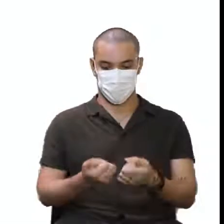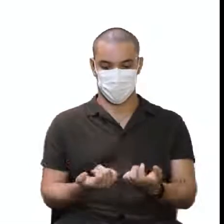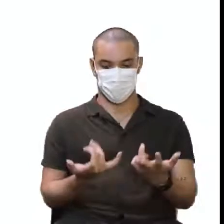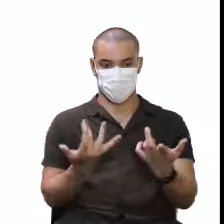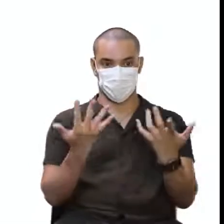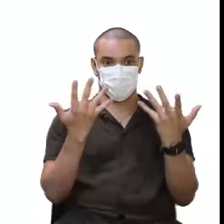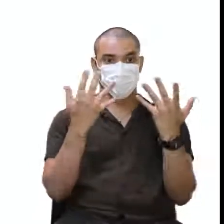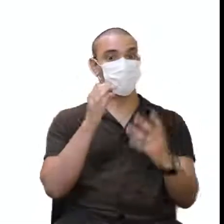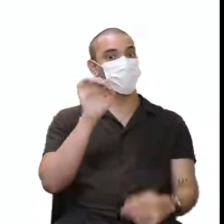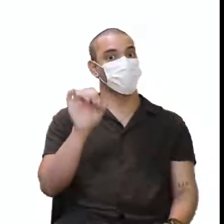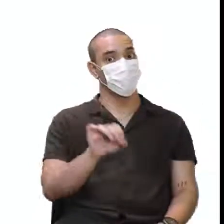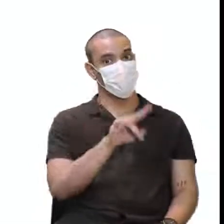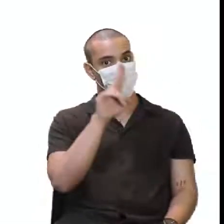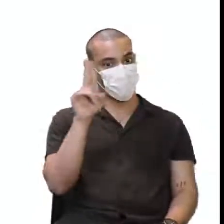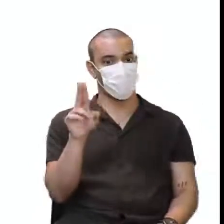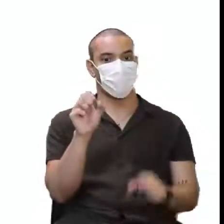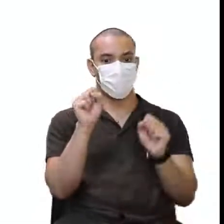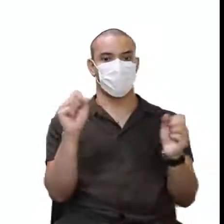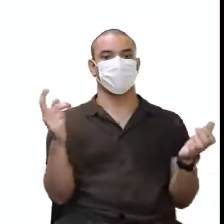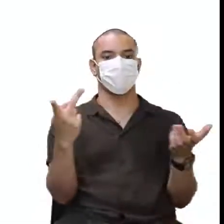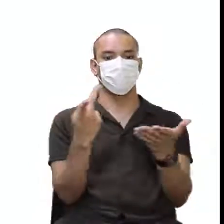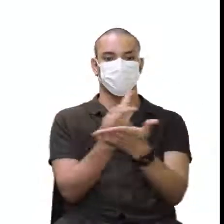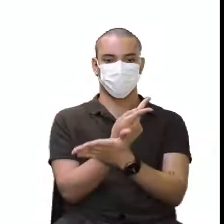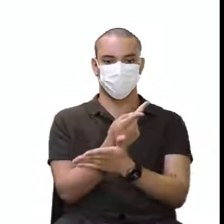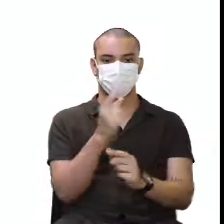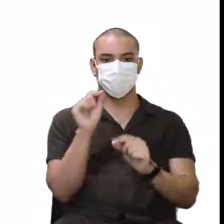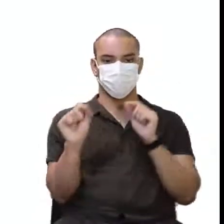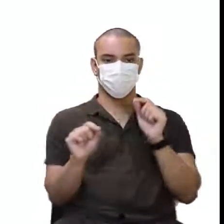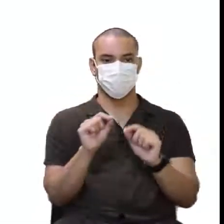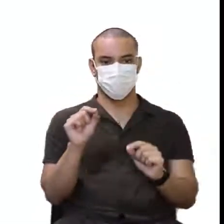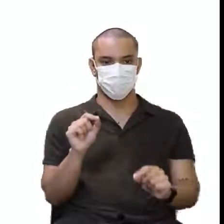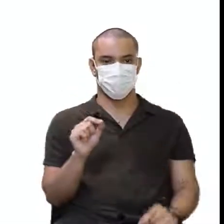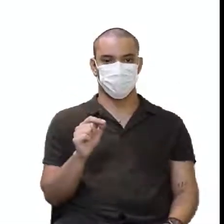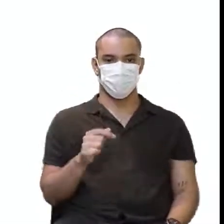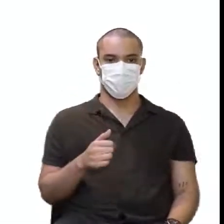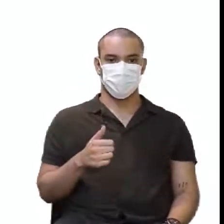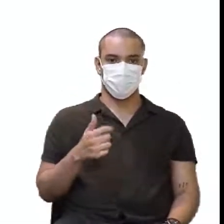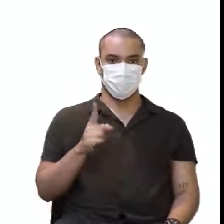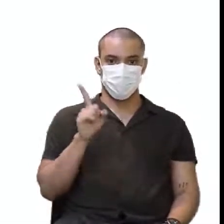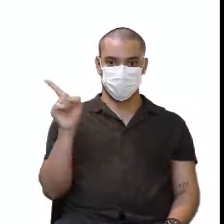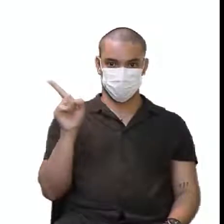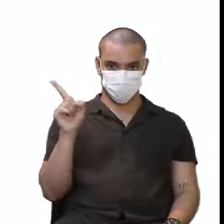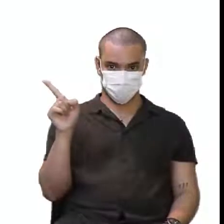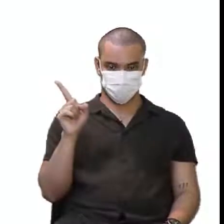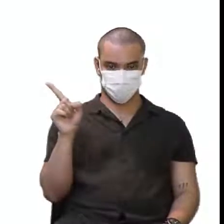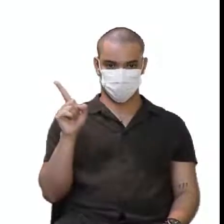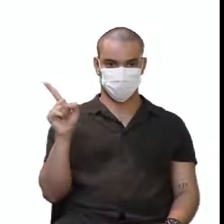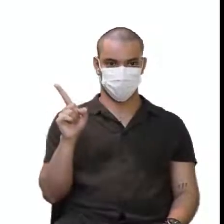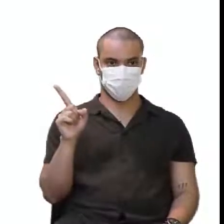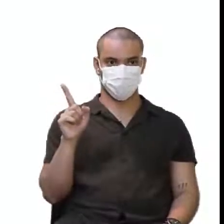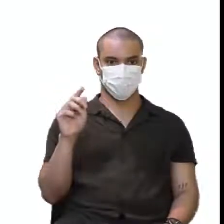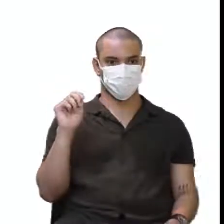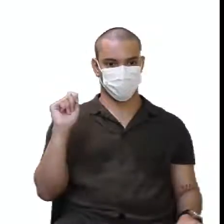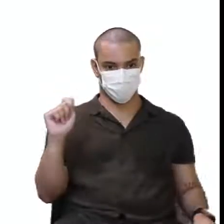pode acontecer o seguinte... Os grãos de pólen dessa planta, tá?